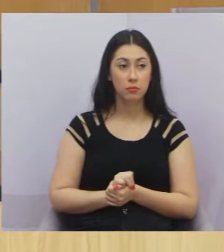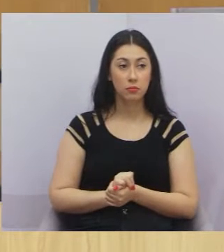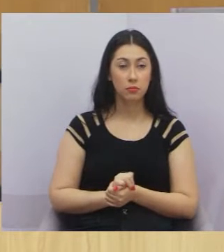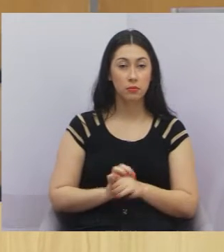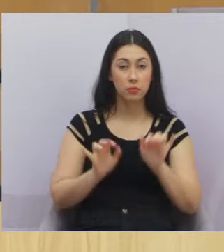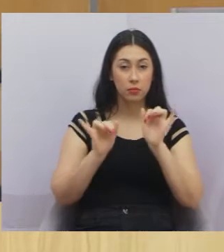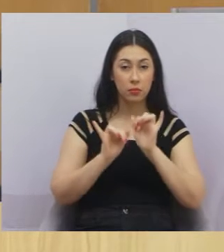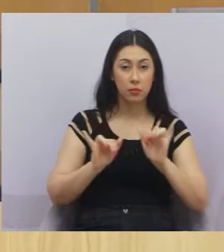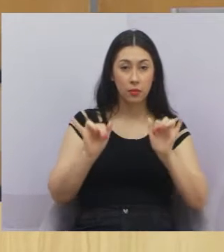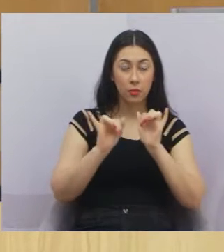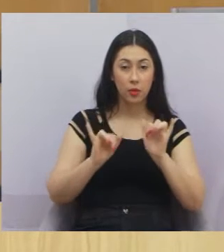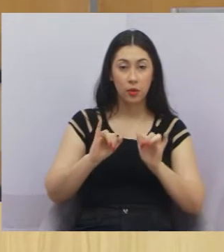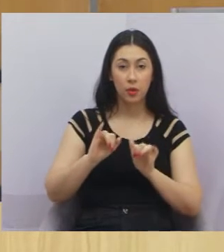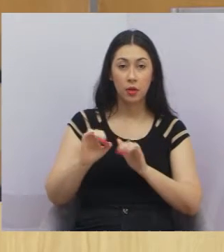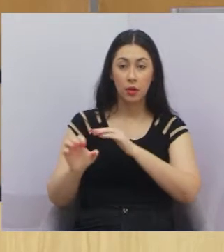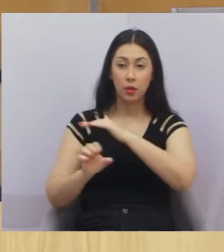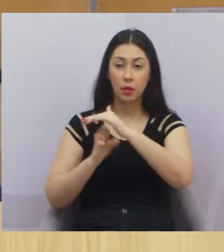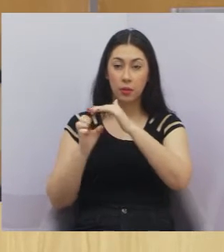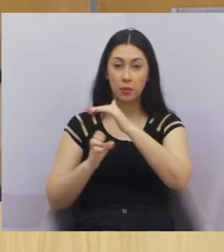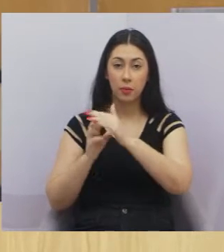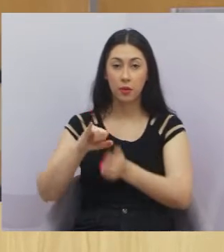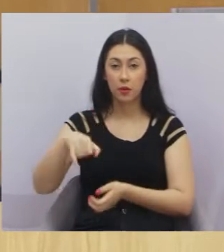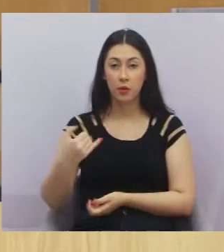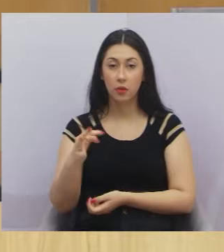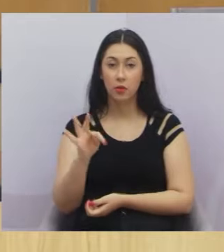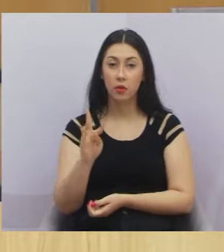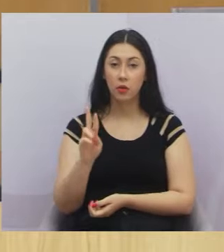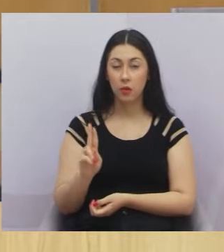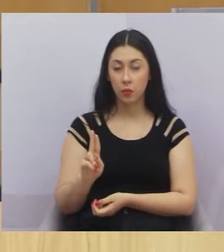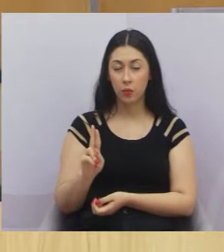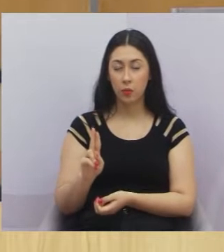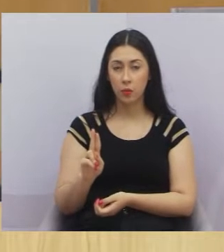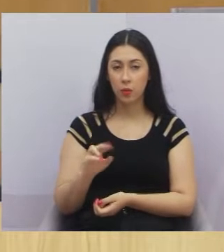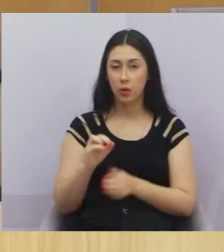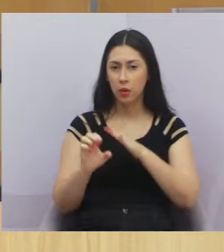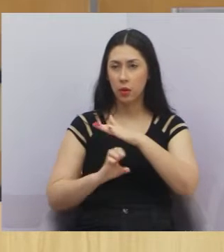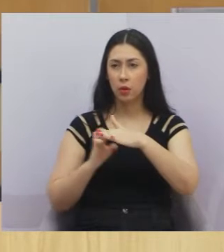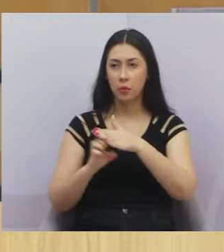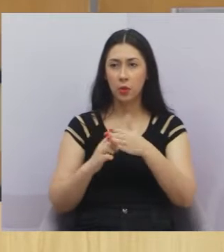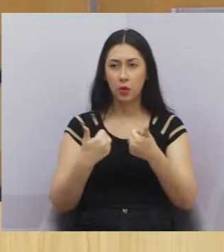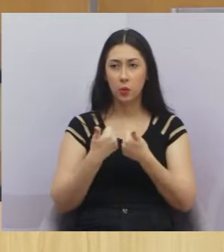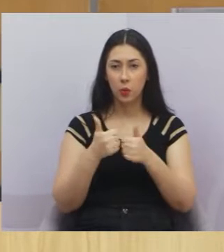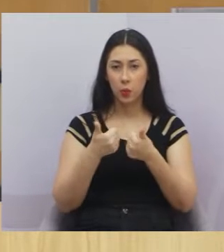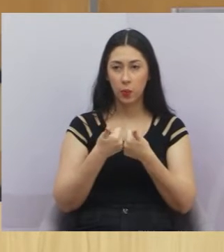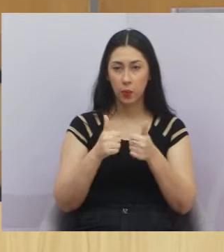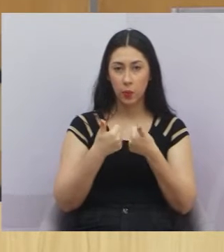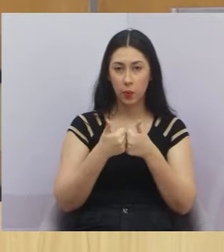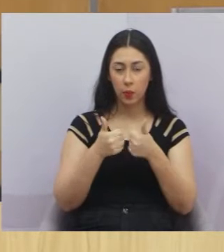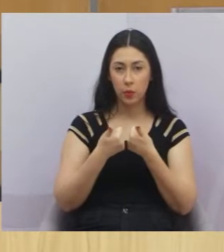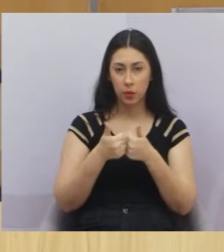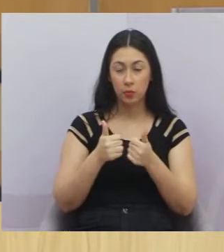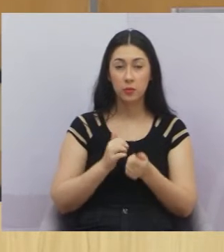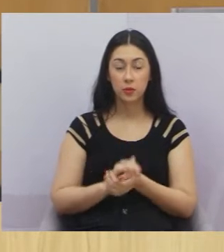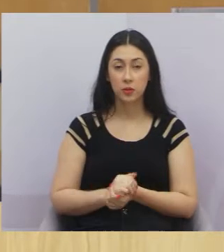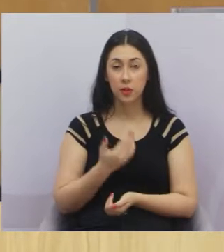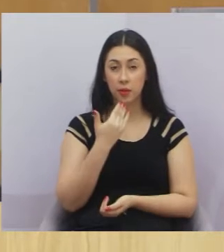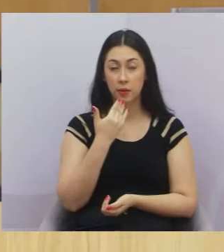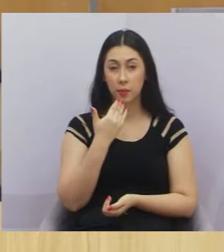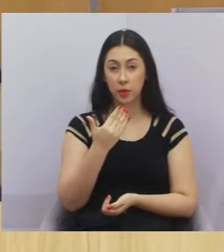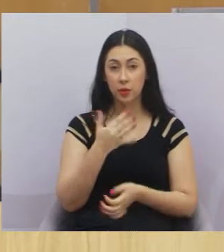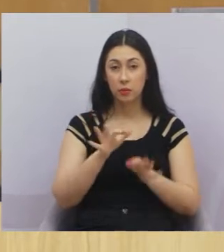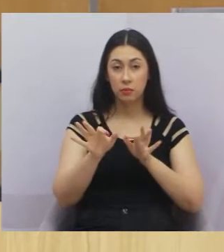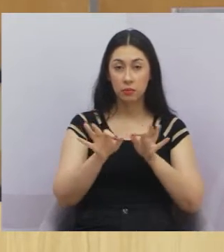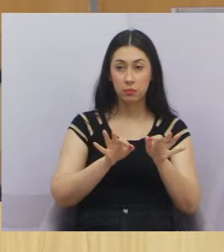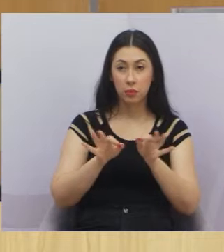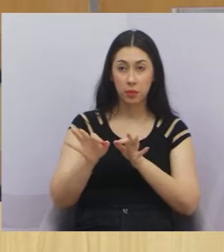seja oficiada a JTU, Jacareí Transporte Urbano Limitada, solicitando